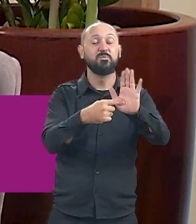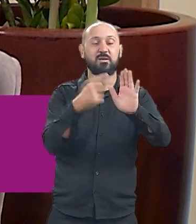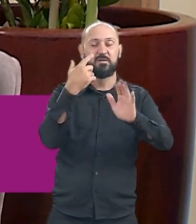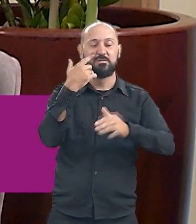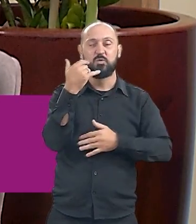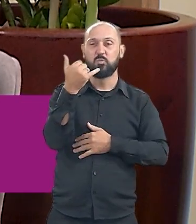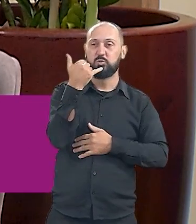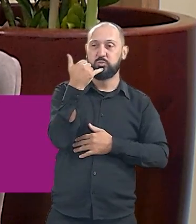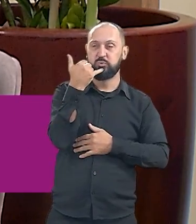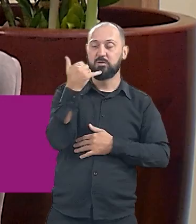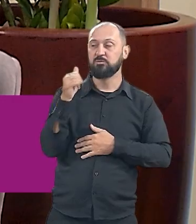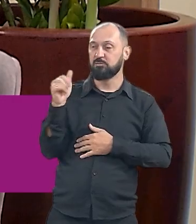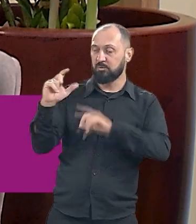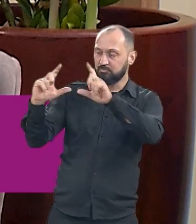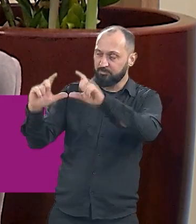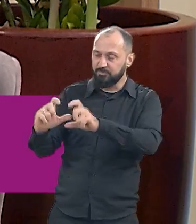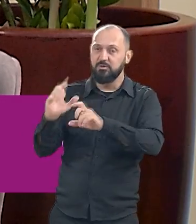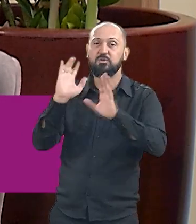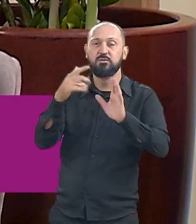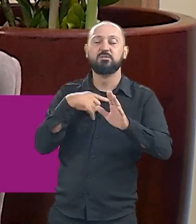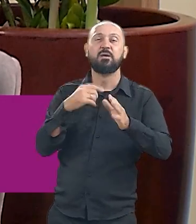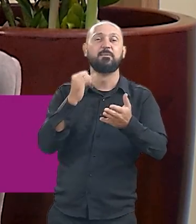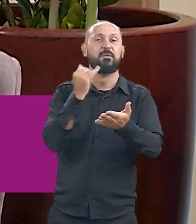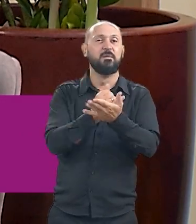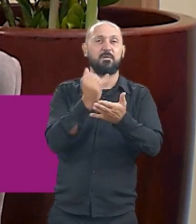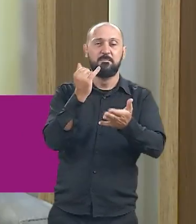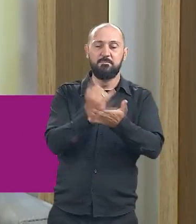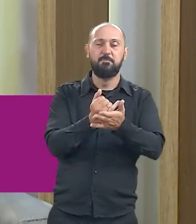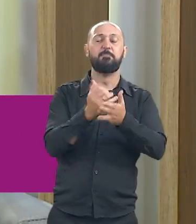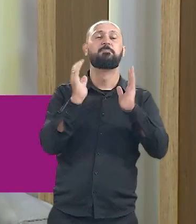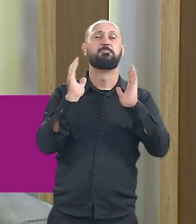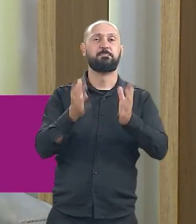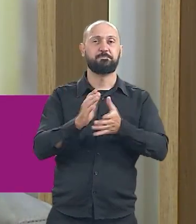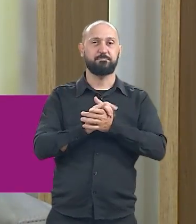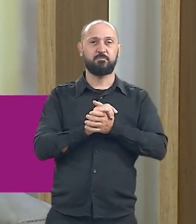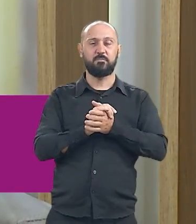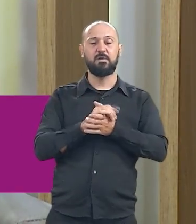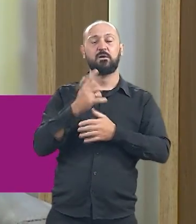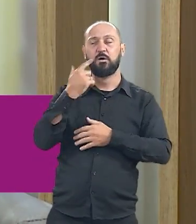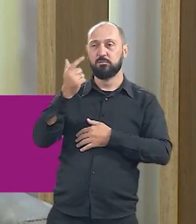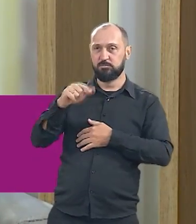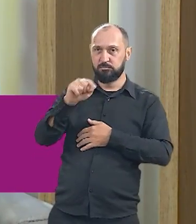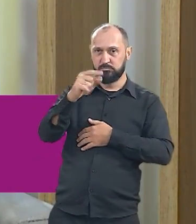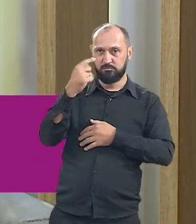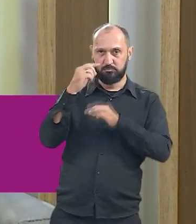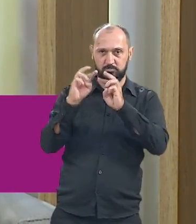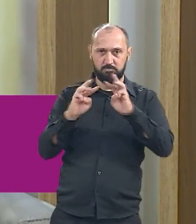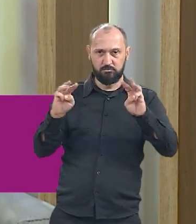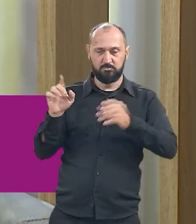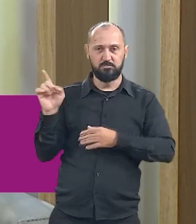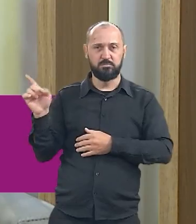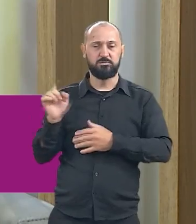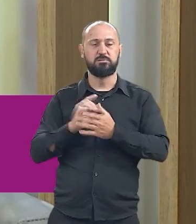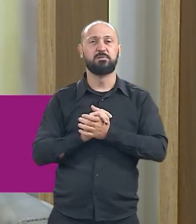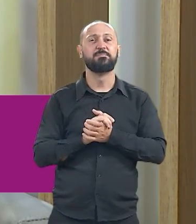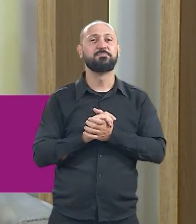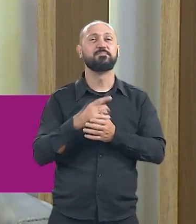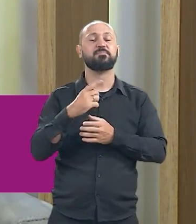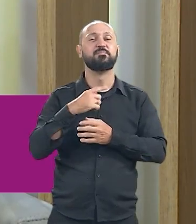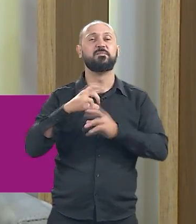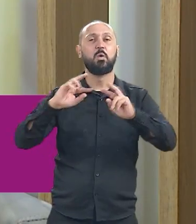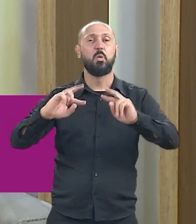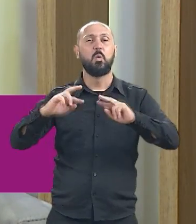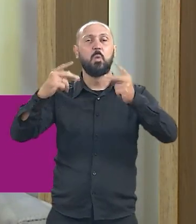direto no canal. Para fazer a inscrição. Para fazer a inscrição. Mais uma coisa, nesse site do CVV tem link para todas as redes